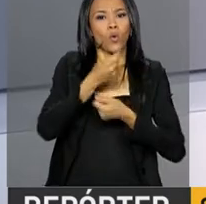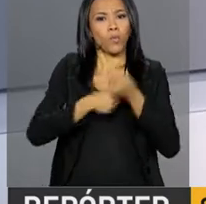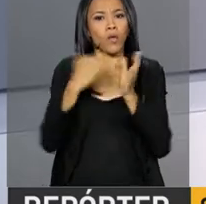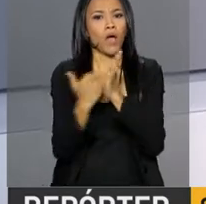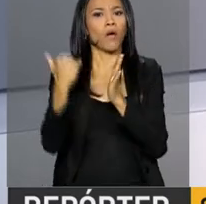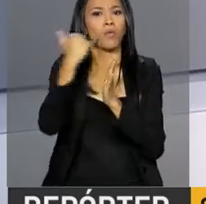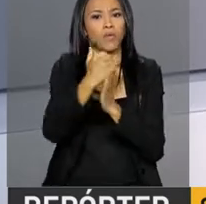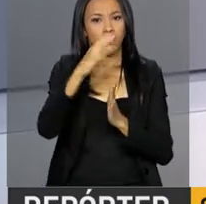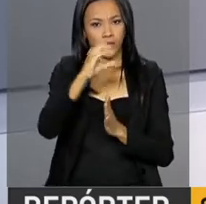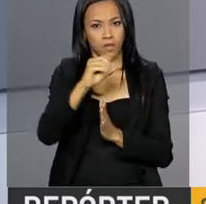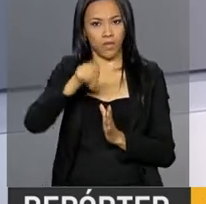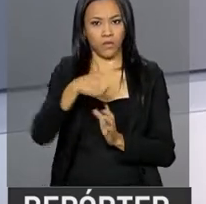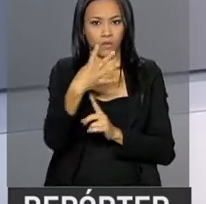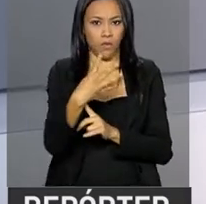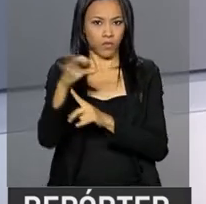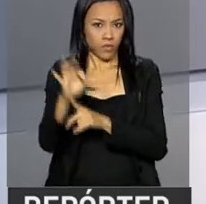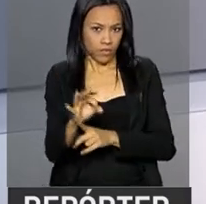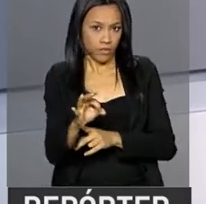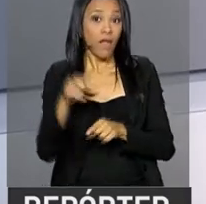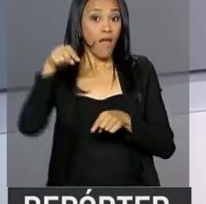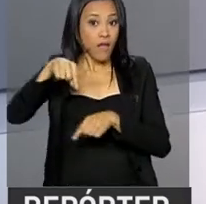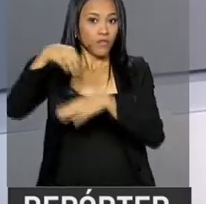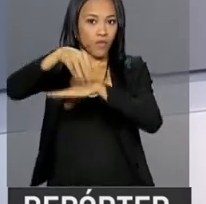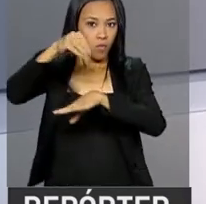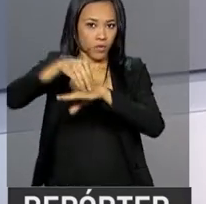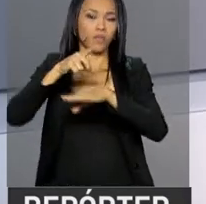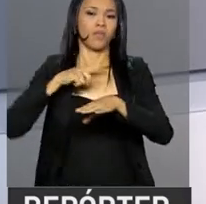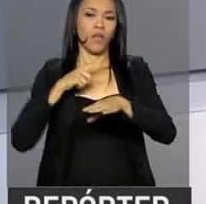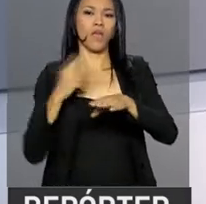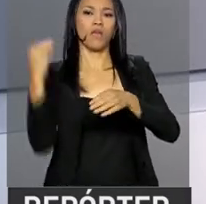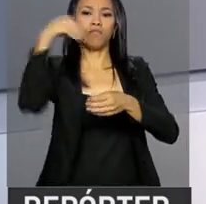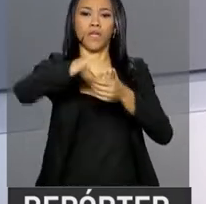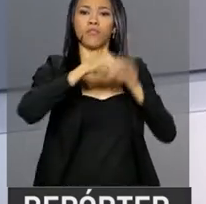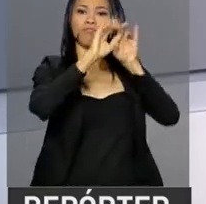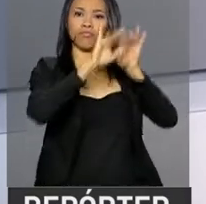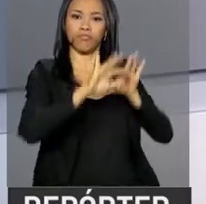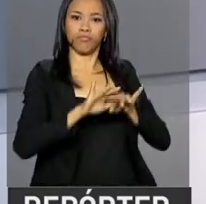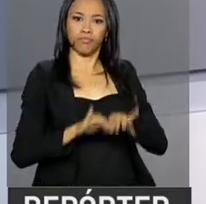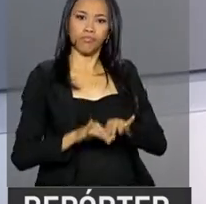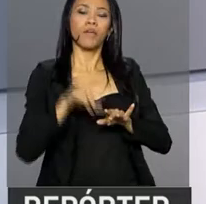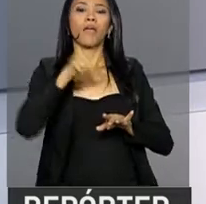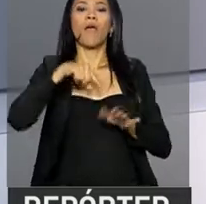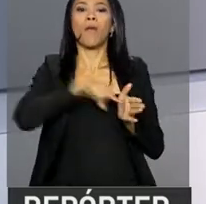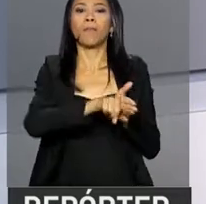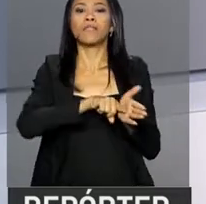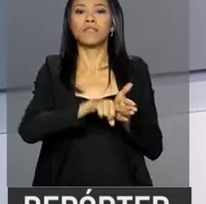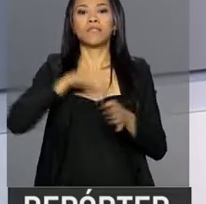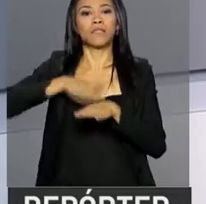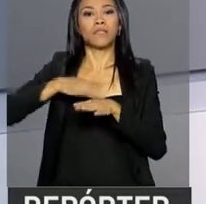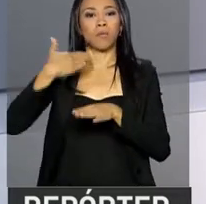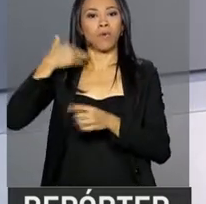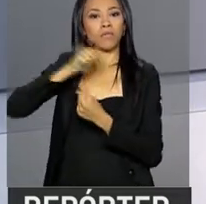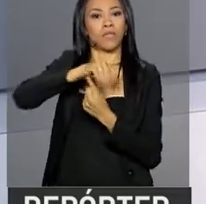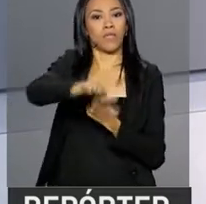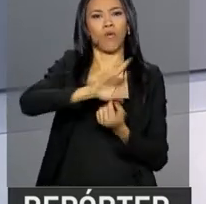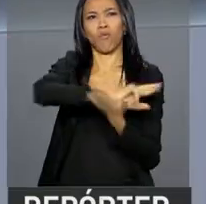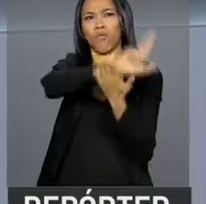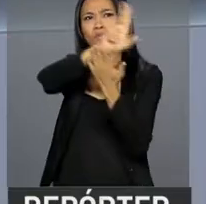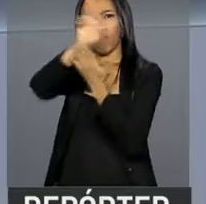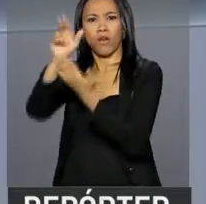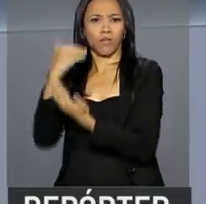54 por cento os dados estão no boletim focus que é uma pesquisa feita pelo banco central com instituições financeiras